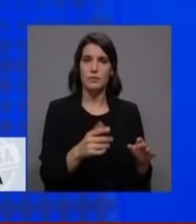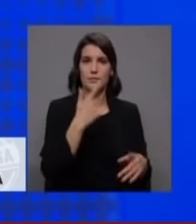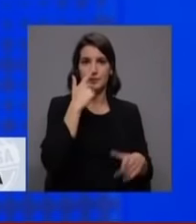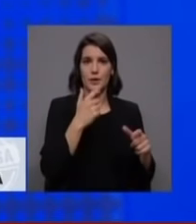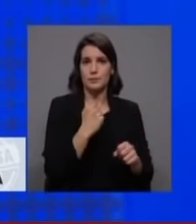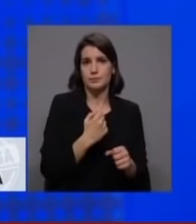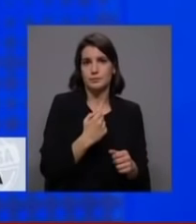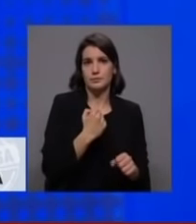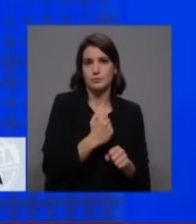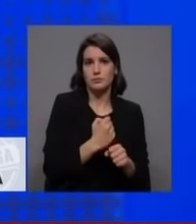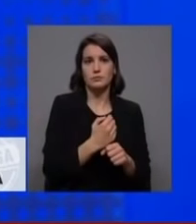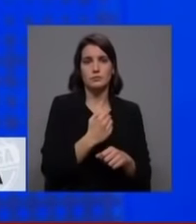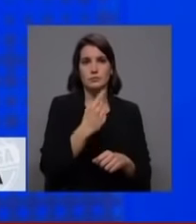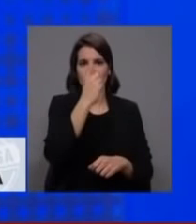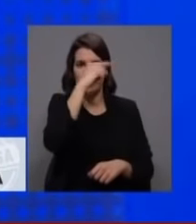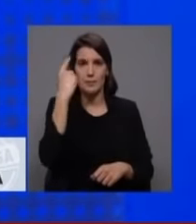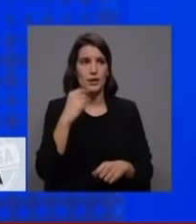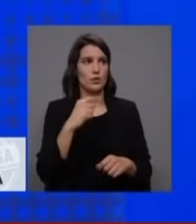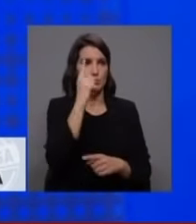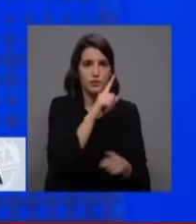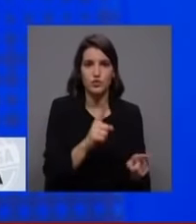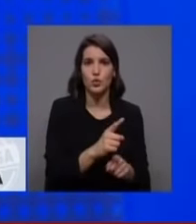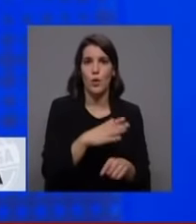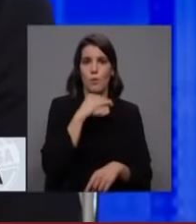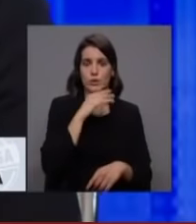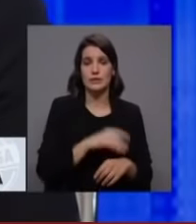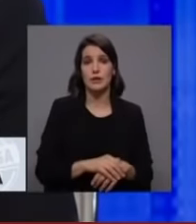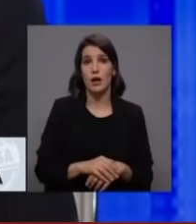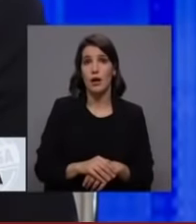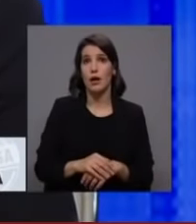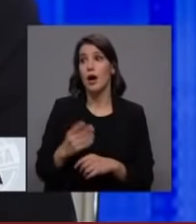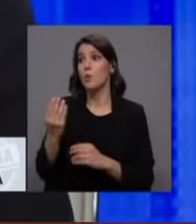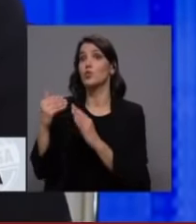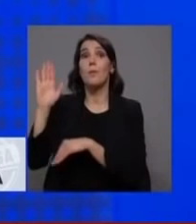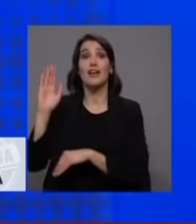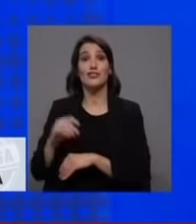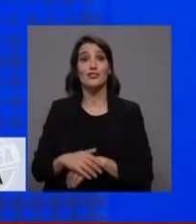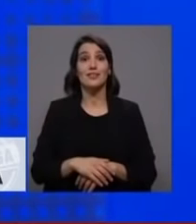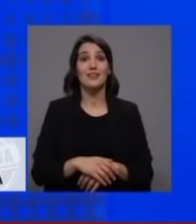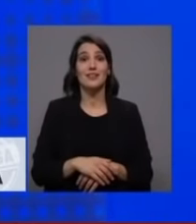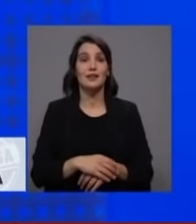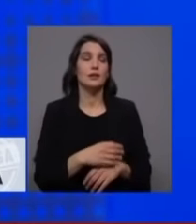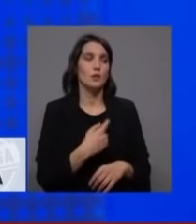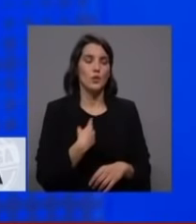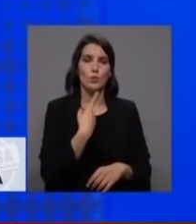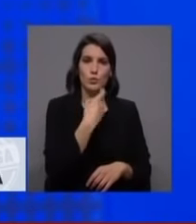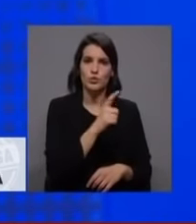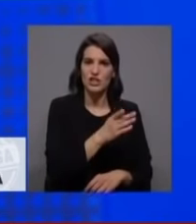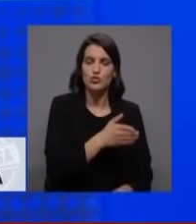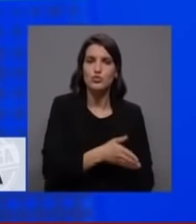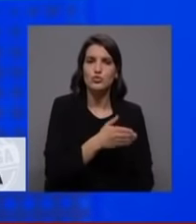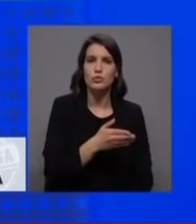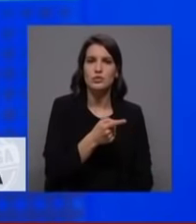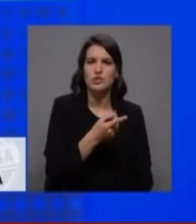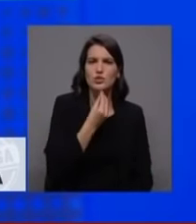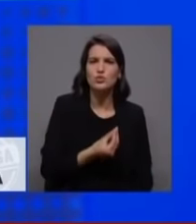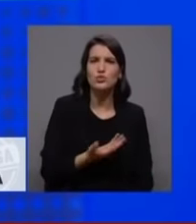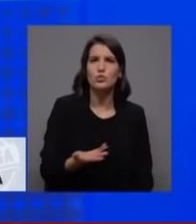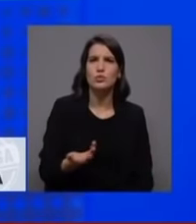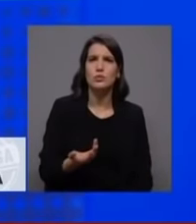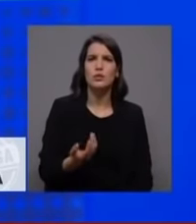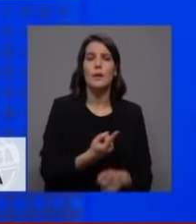que vaga enfermeiro algum professor do PA comply proporcional não é muito mais eu pergunto se isto é justo é que tudo aquilo que a justiça